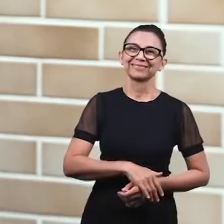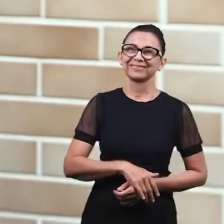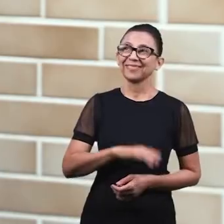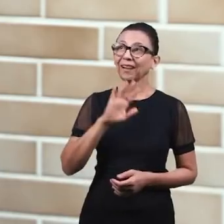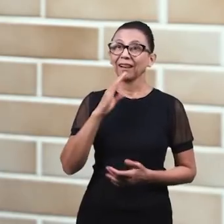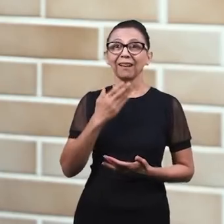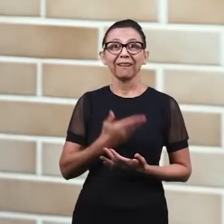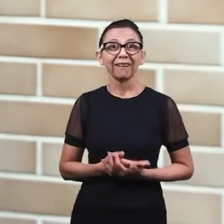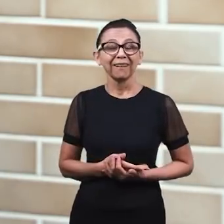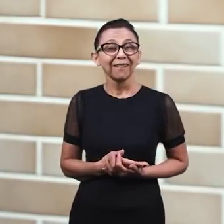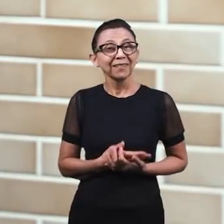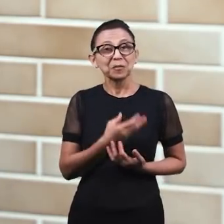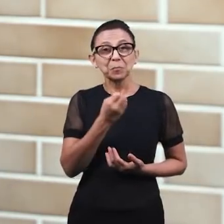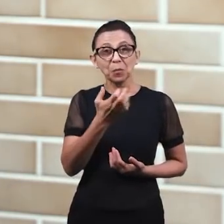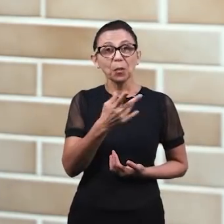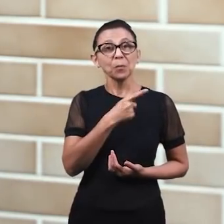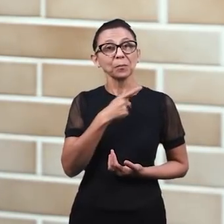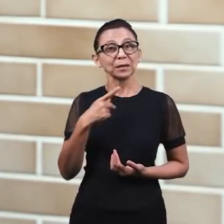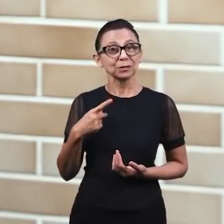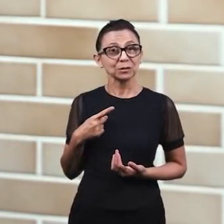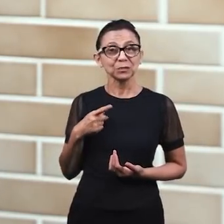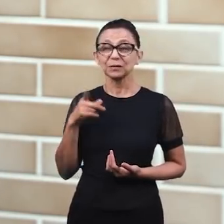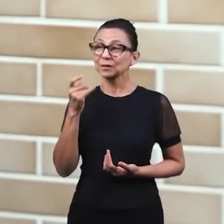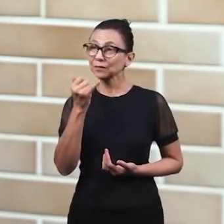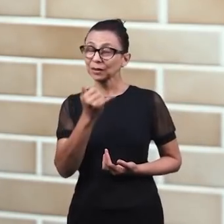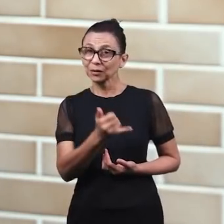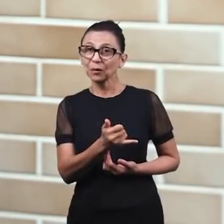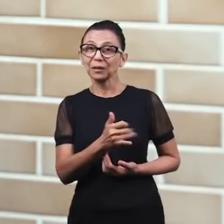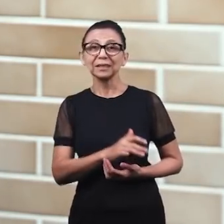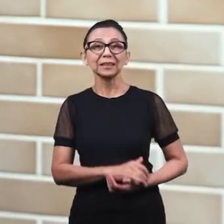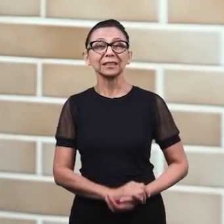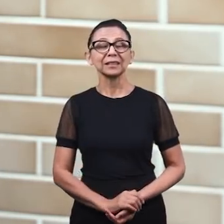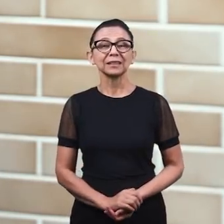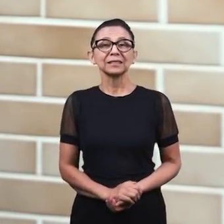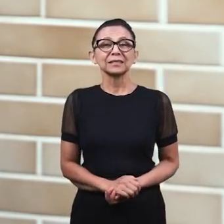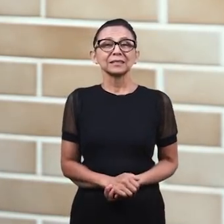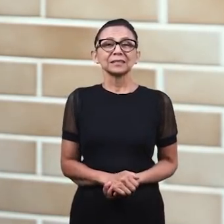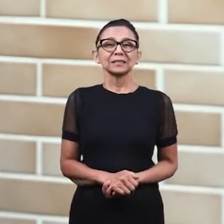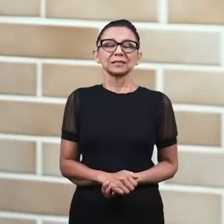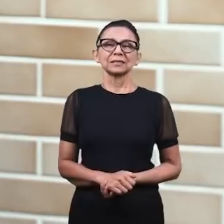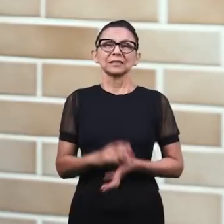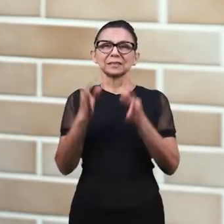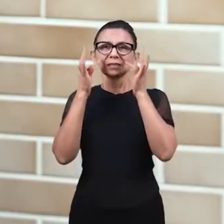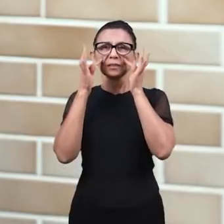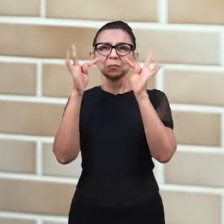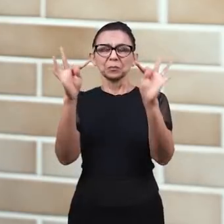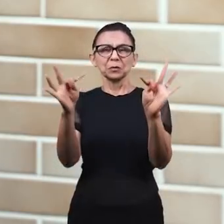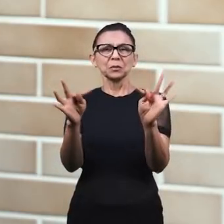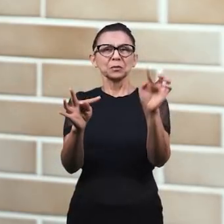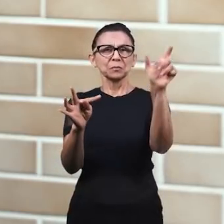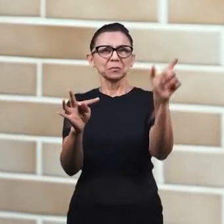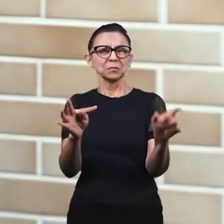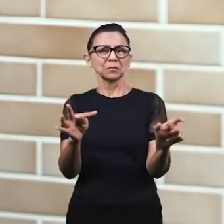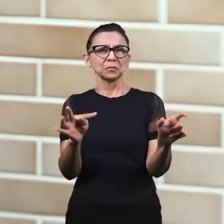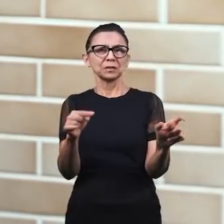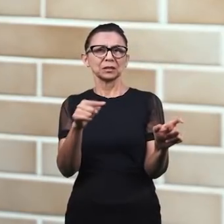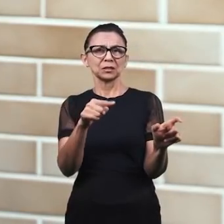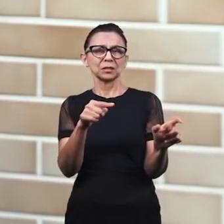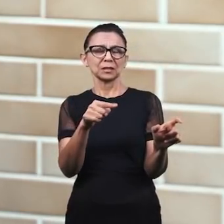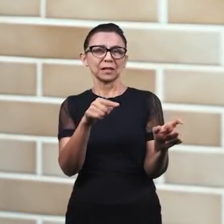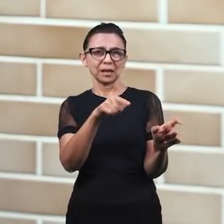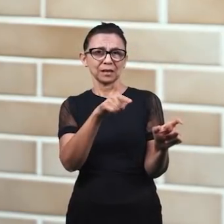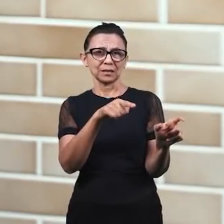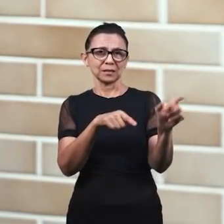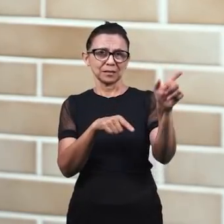fiquei maravilhado com a experiência desse pastor que você cita na sua declaração e no seu testemunho, quando